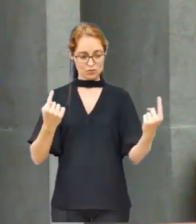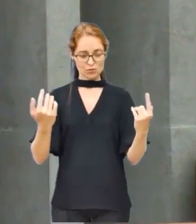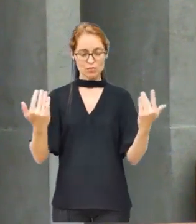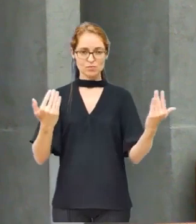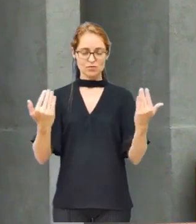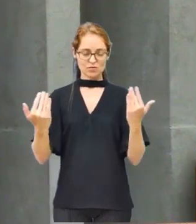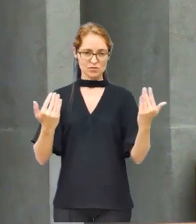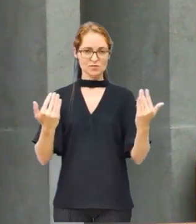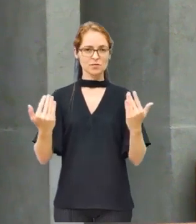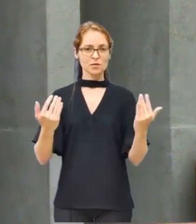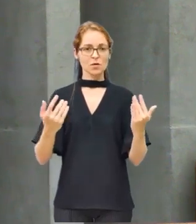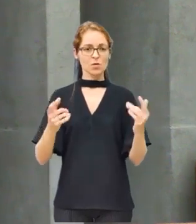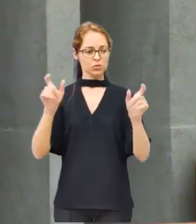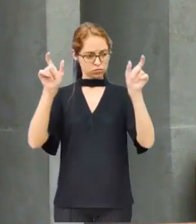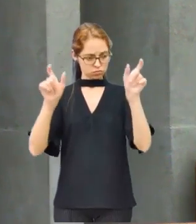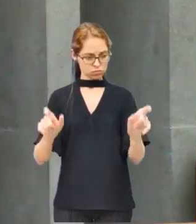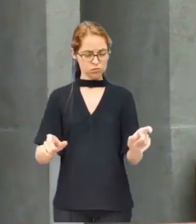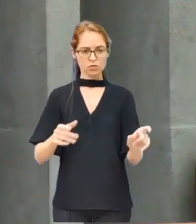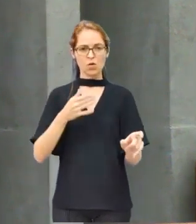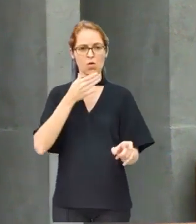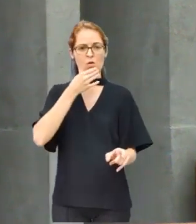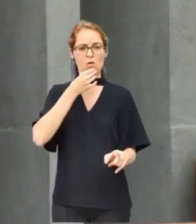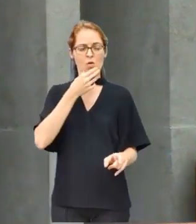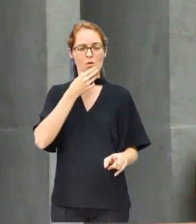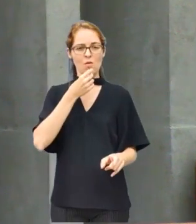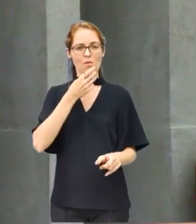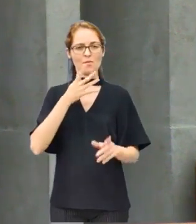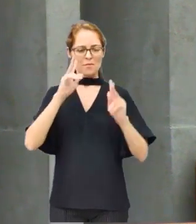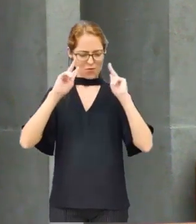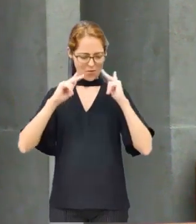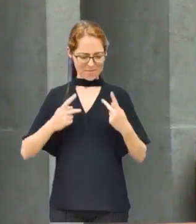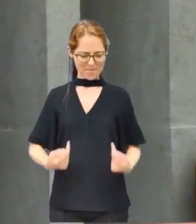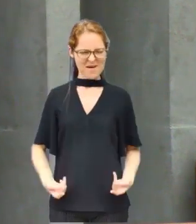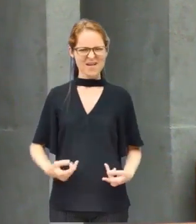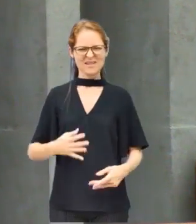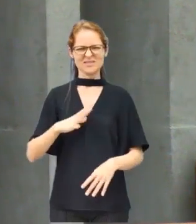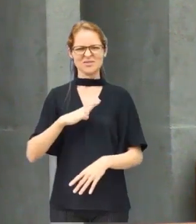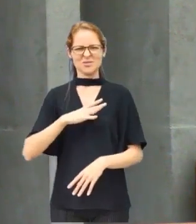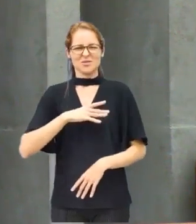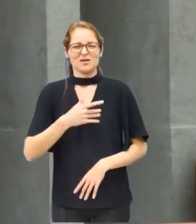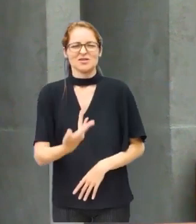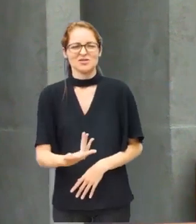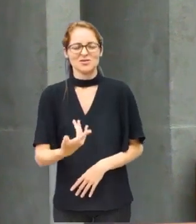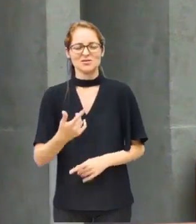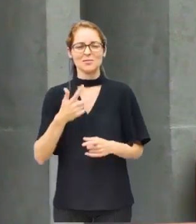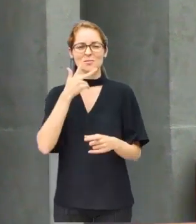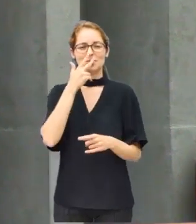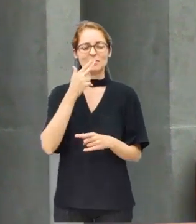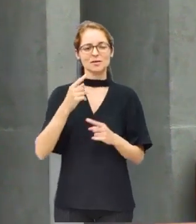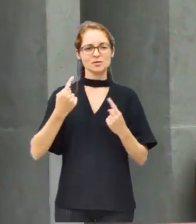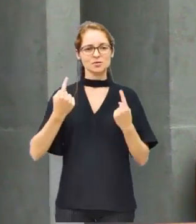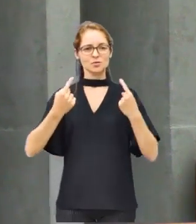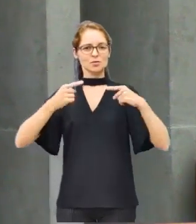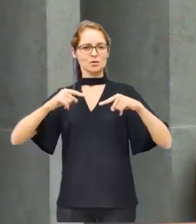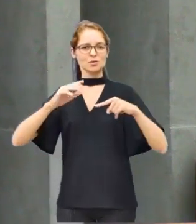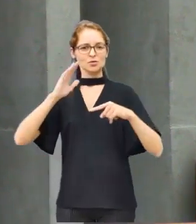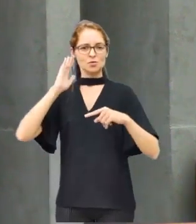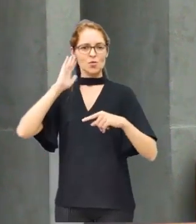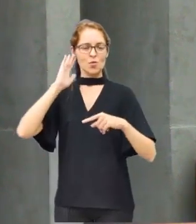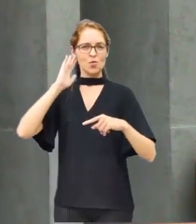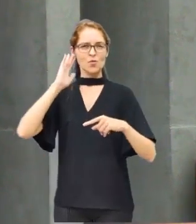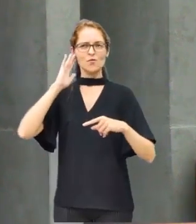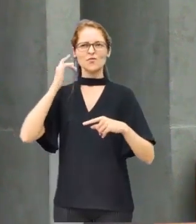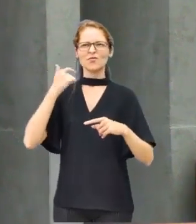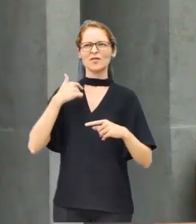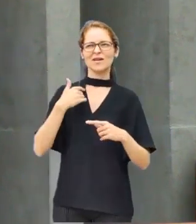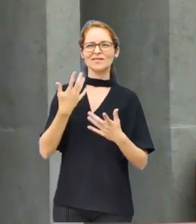personagens que são extremamente humanos, impetuosos e ousam desafiar aquilo que ouvem. Mas